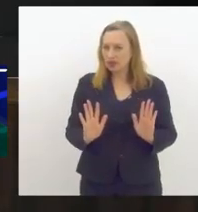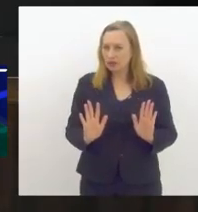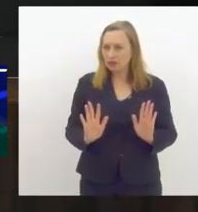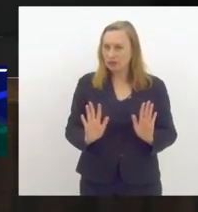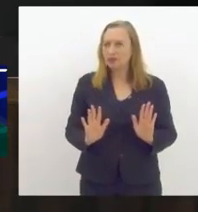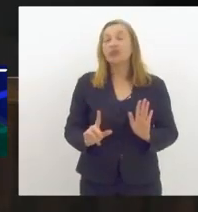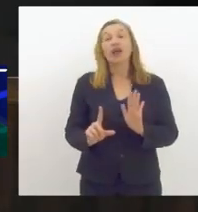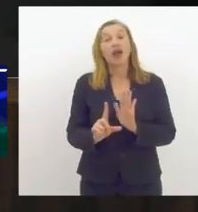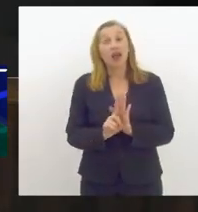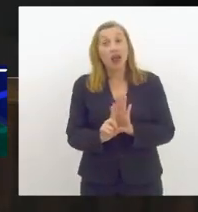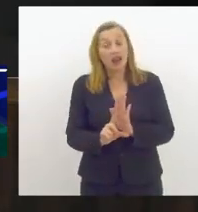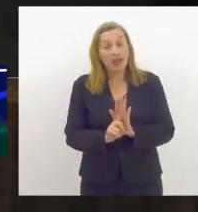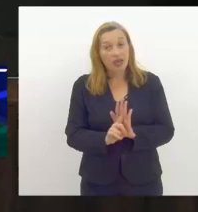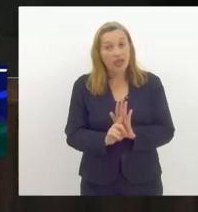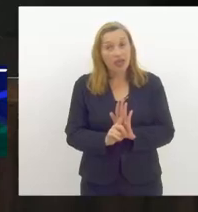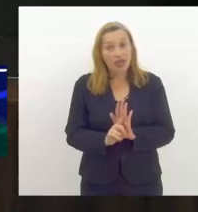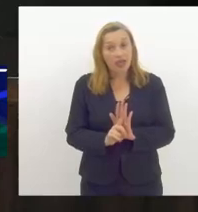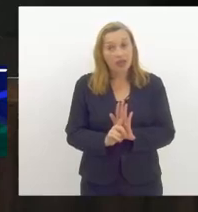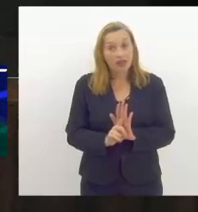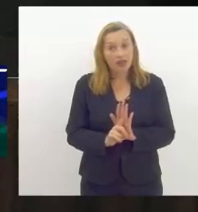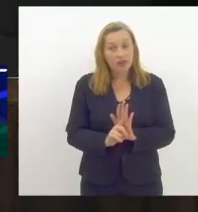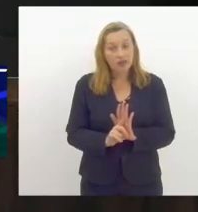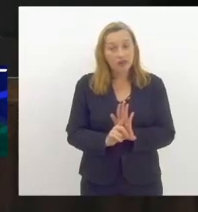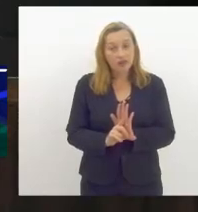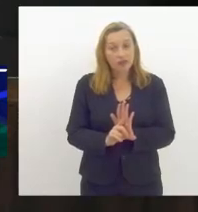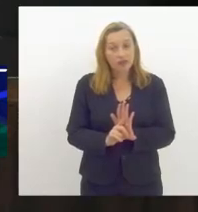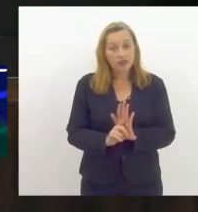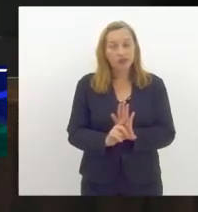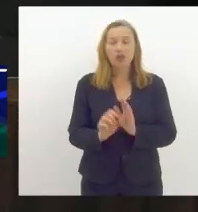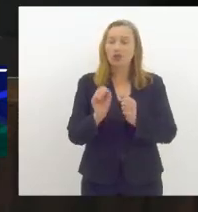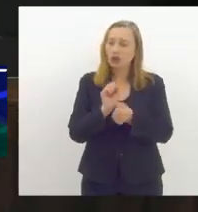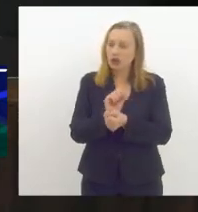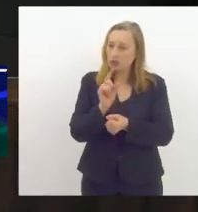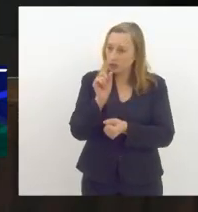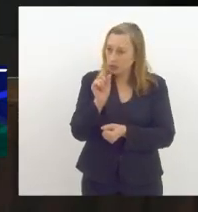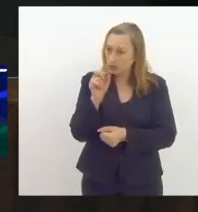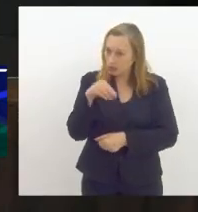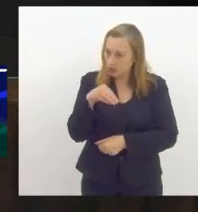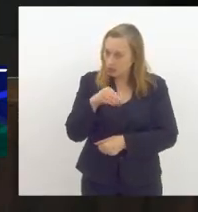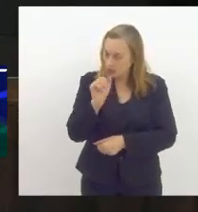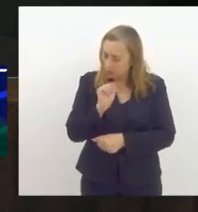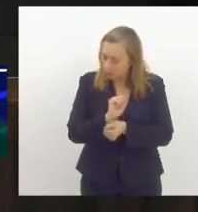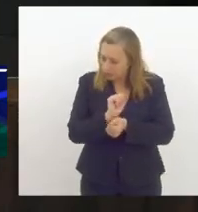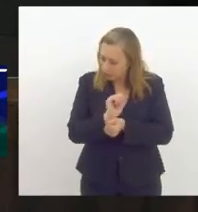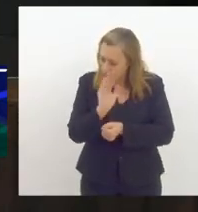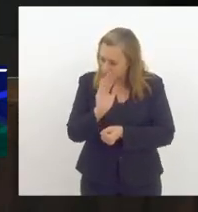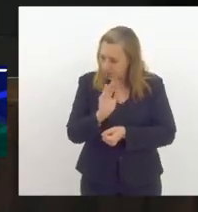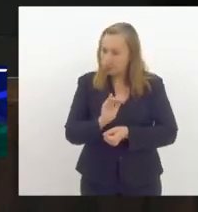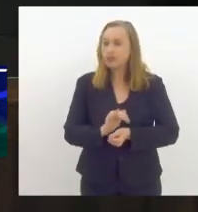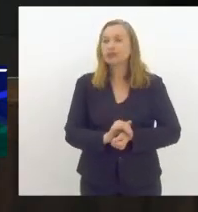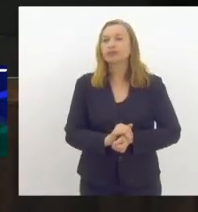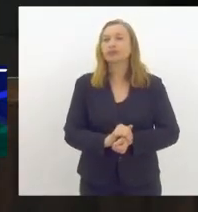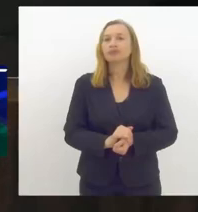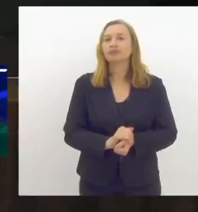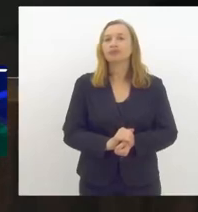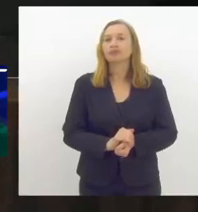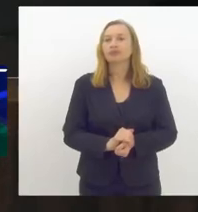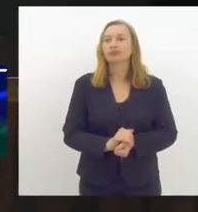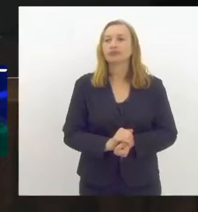Oi e a lei e o instante por favor o status e